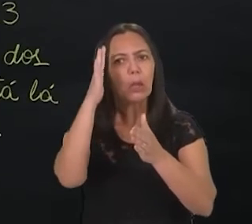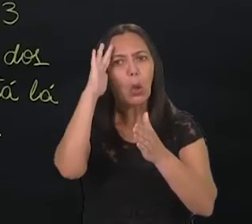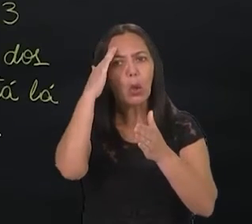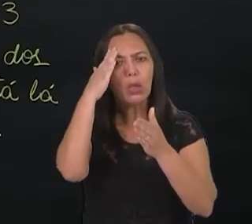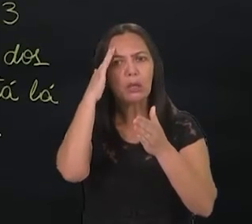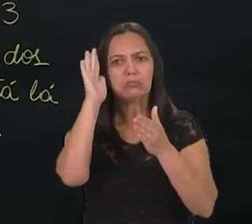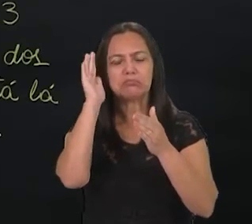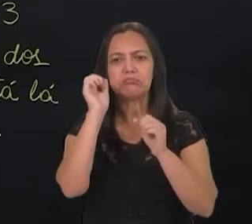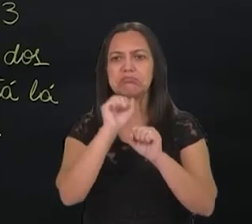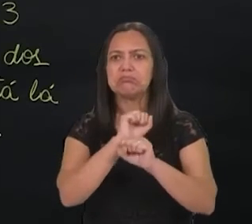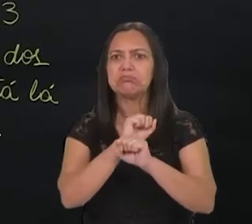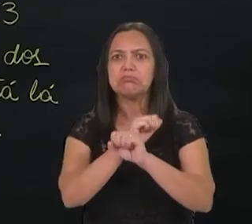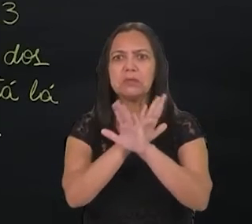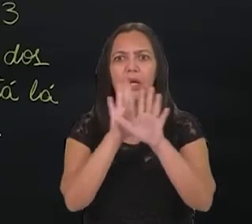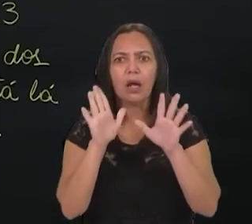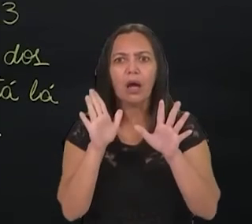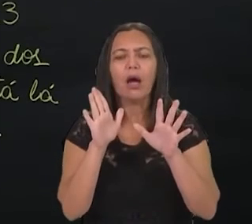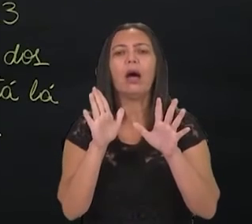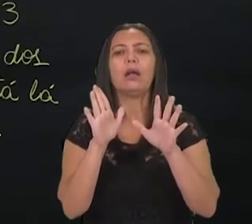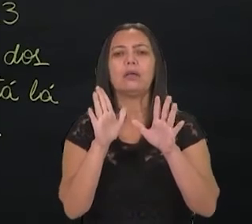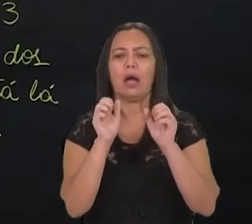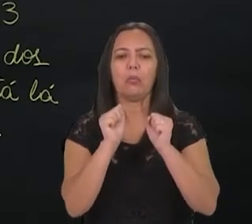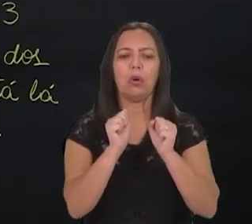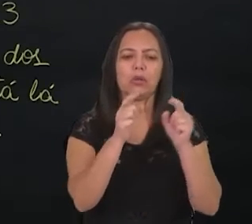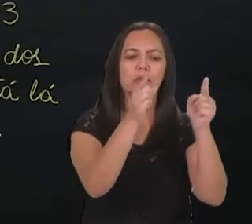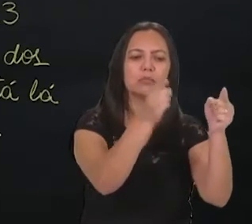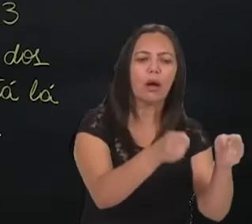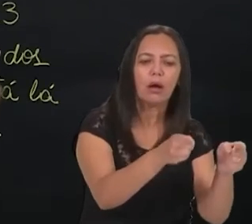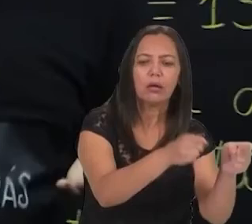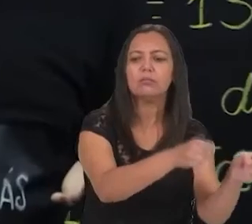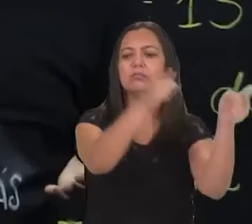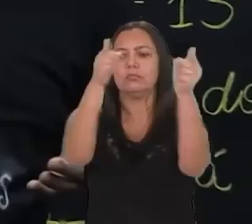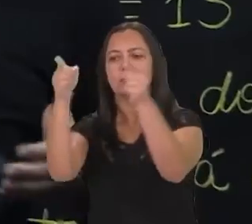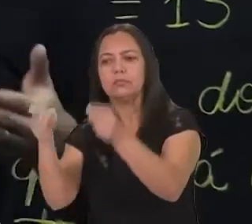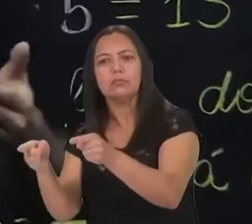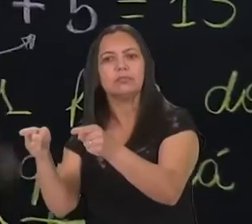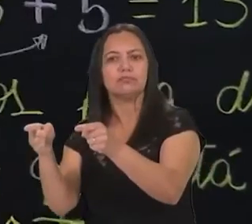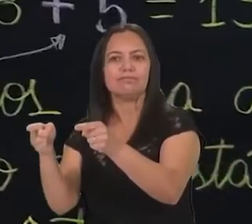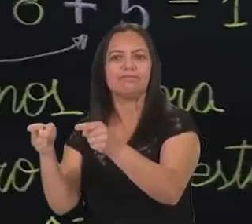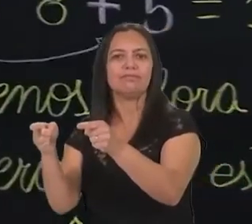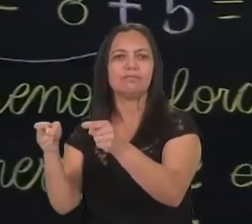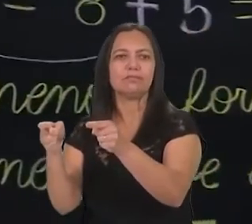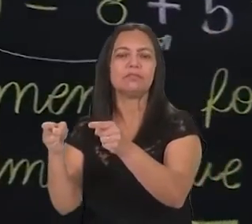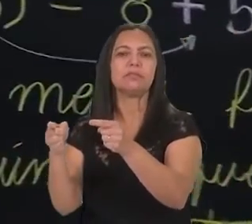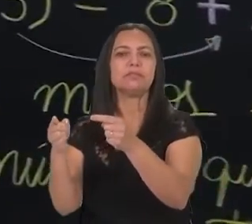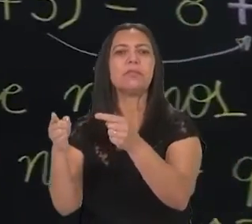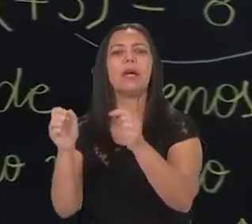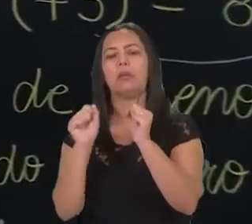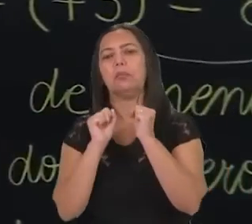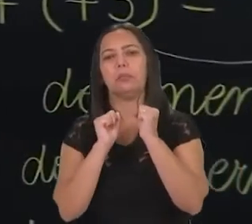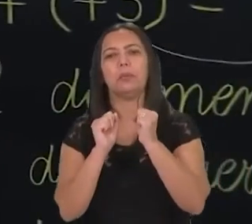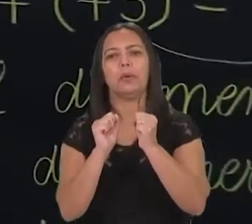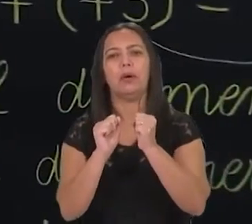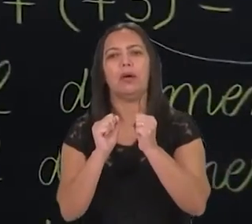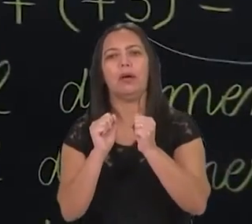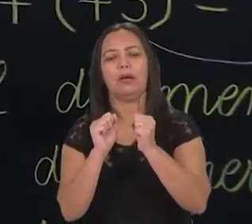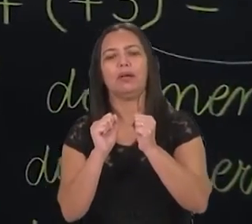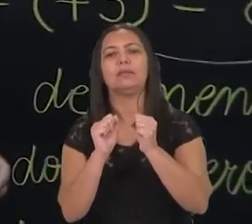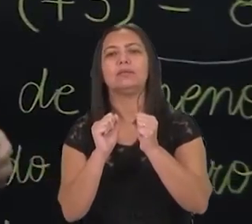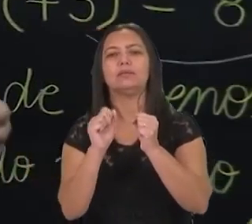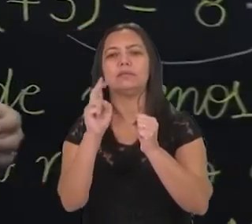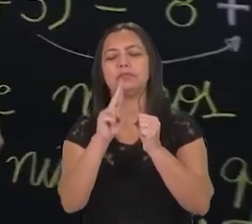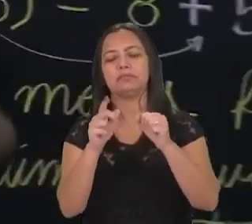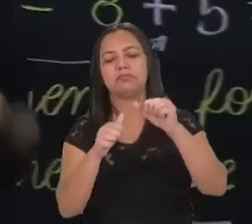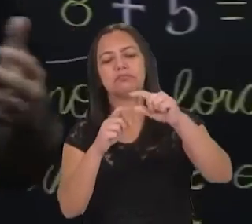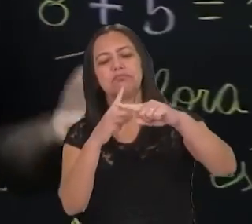dificuldade, vá passo a passo até que você acostume com essa ideia e aí você consiga resolver depois a troca